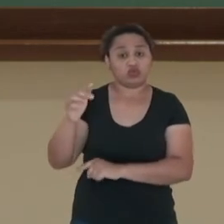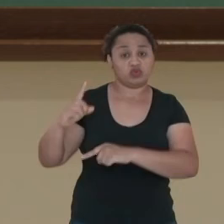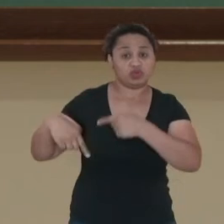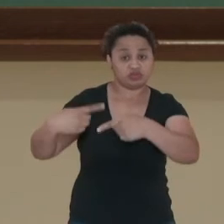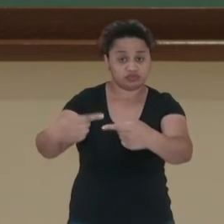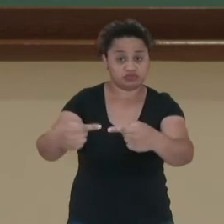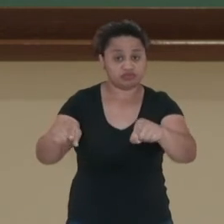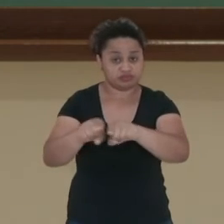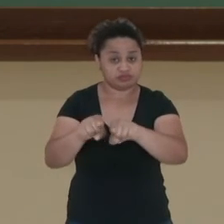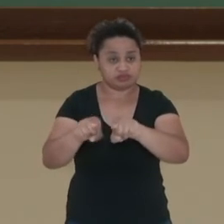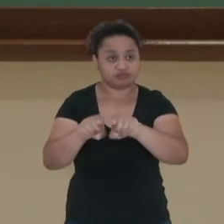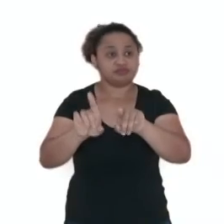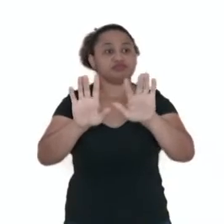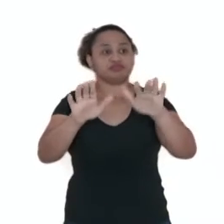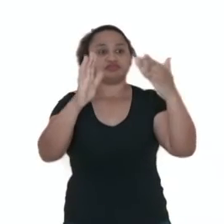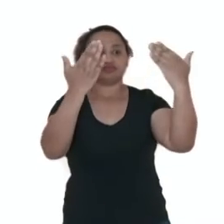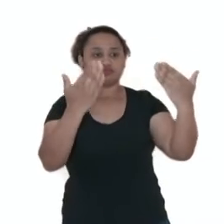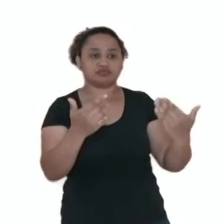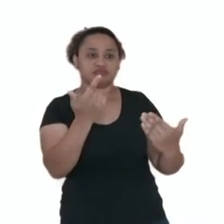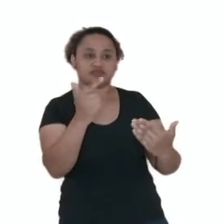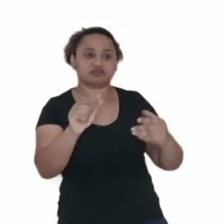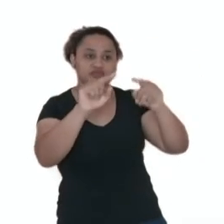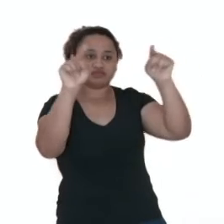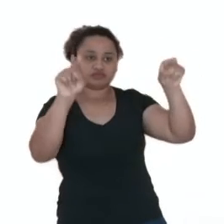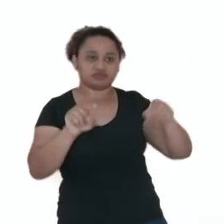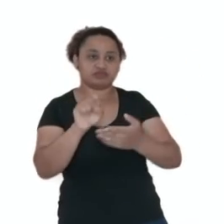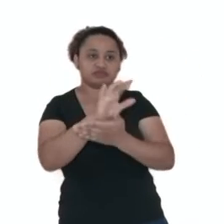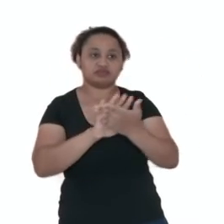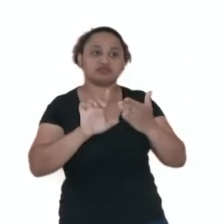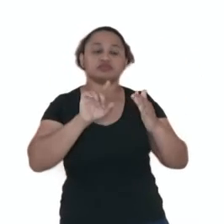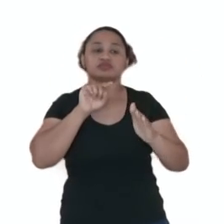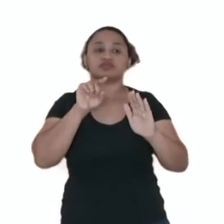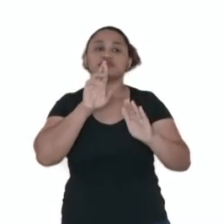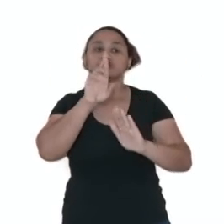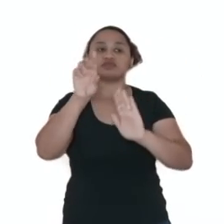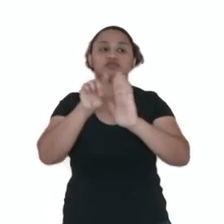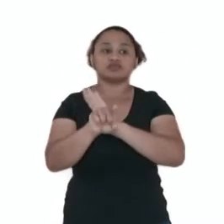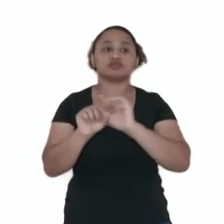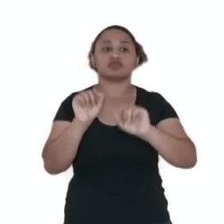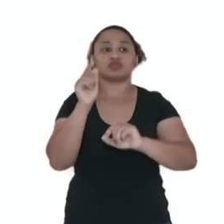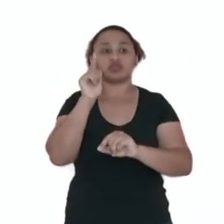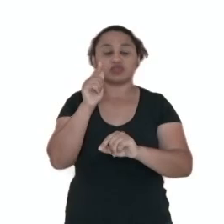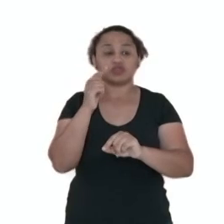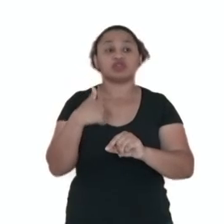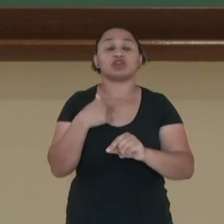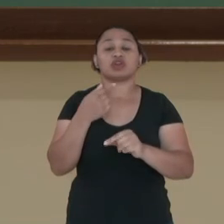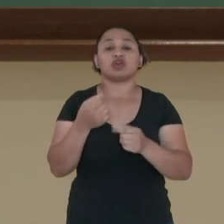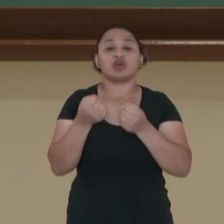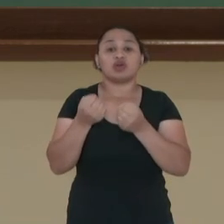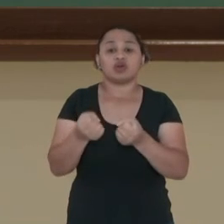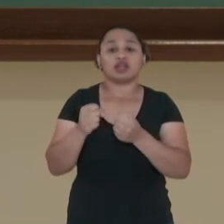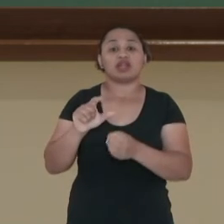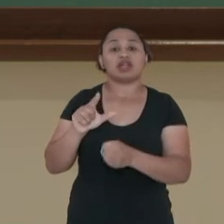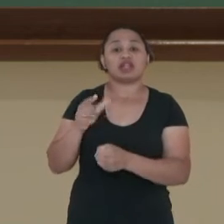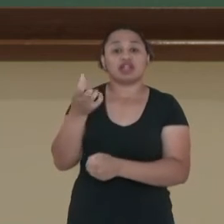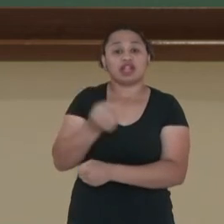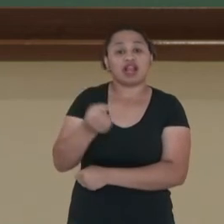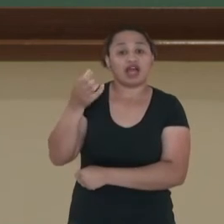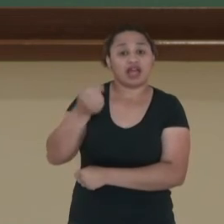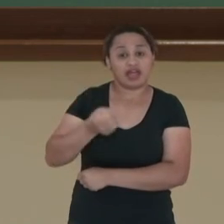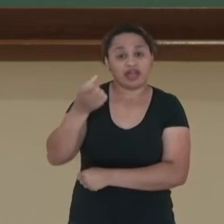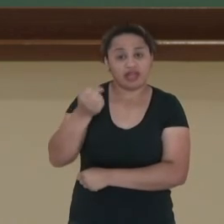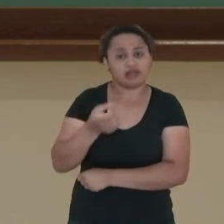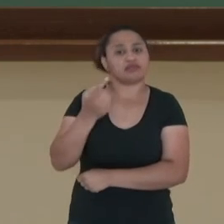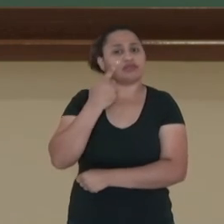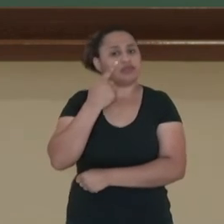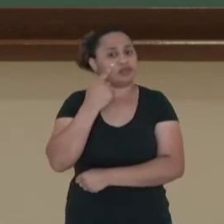beleza? Analise novamente a imagem e responda a questão a seguir. Para se produzir agora 1 kg de leite, tá? A gente